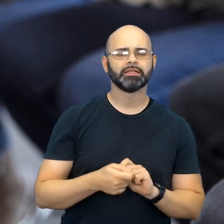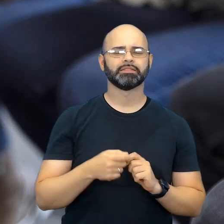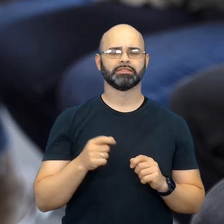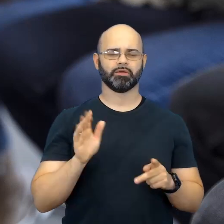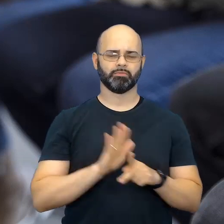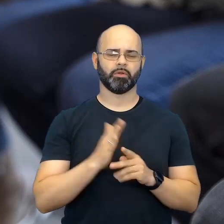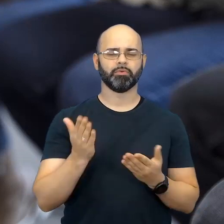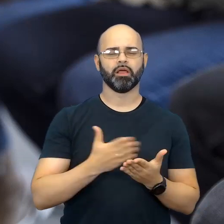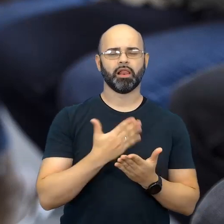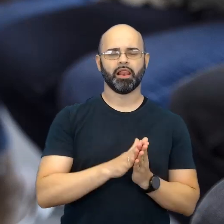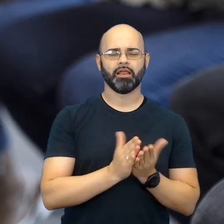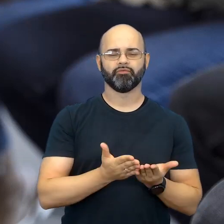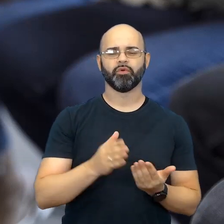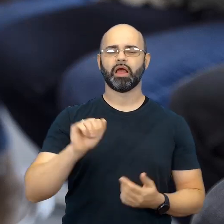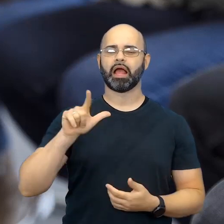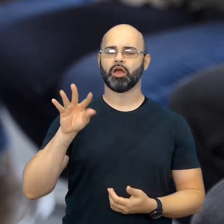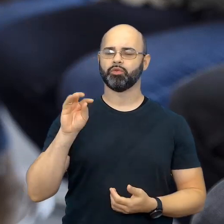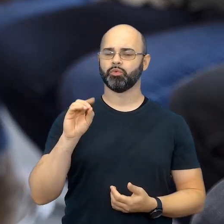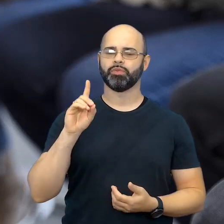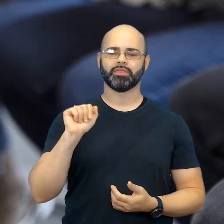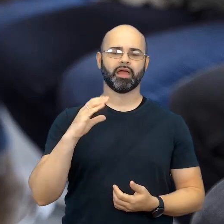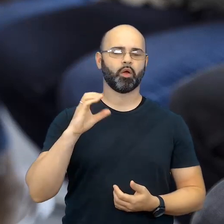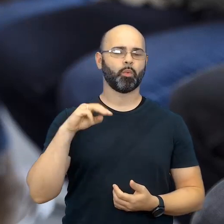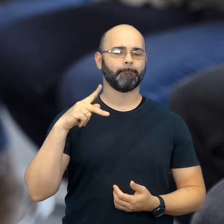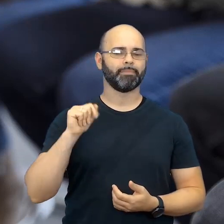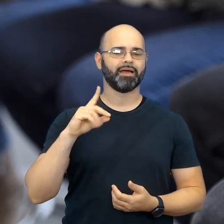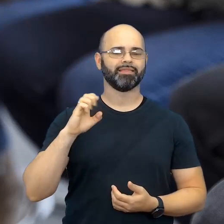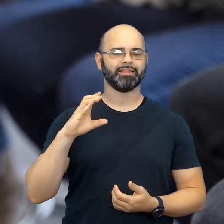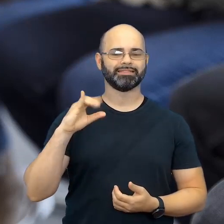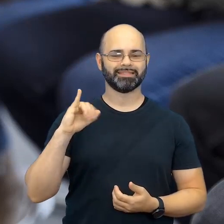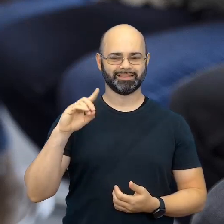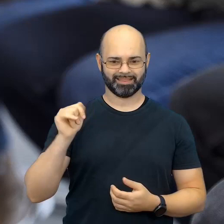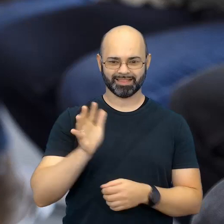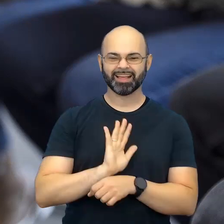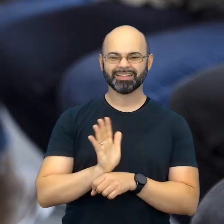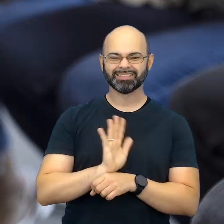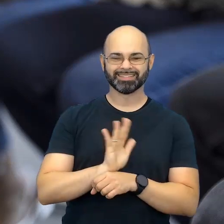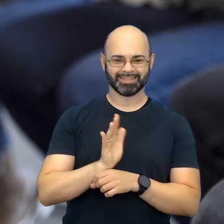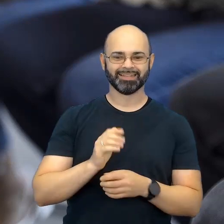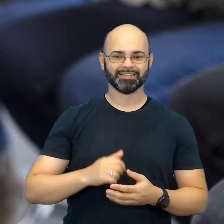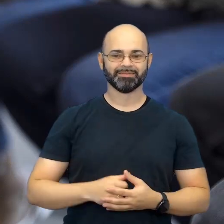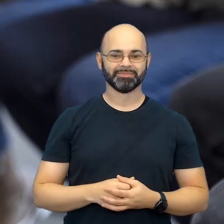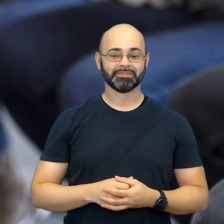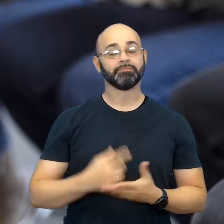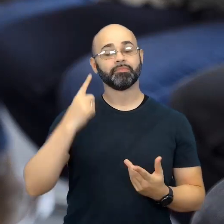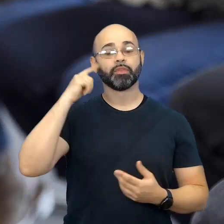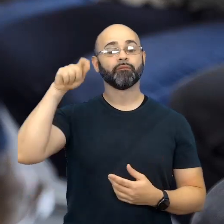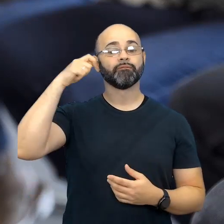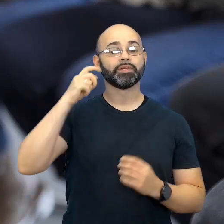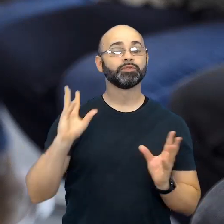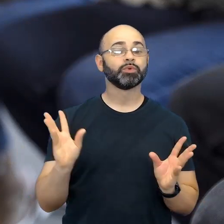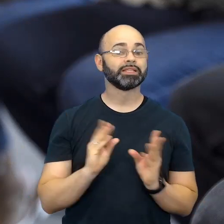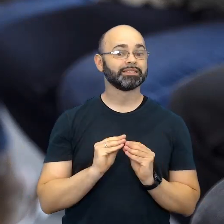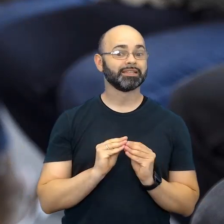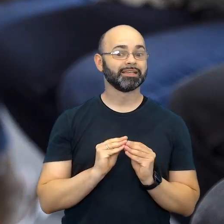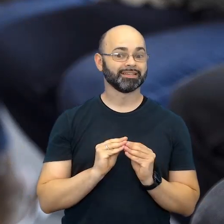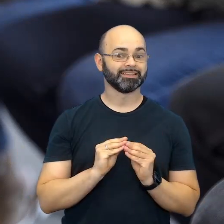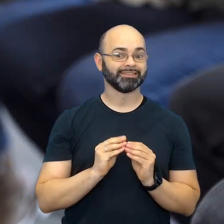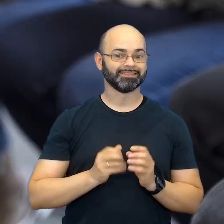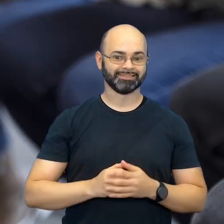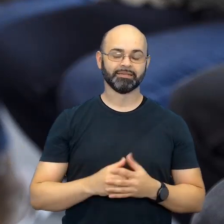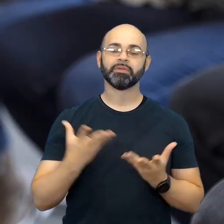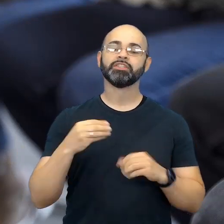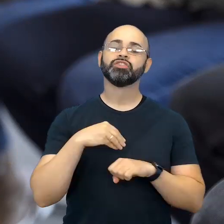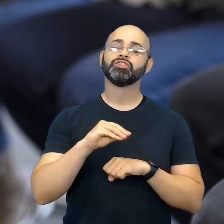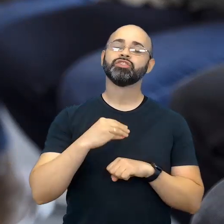obra O Alto da Compadecida para o cinema. Então, digamos aqui, ó, vamos fazer a videoresenha. Quais são as